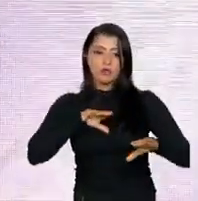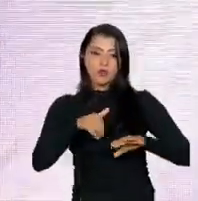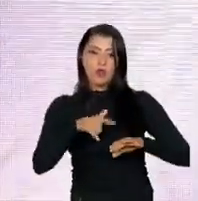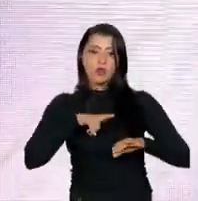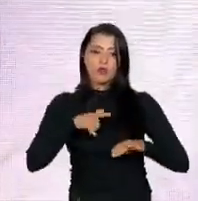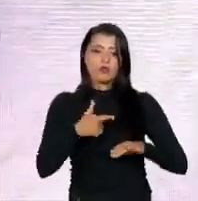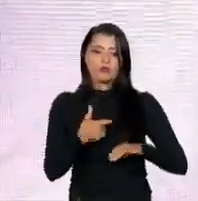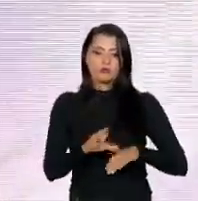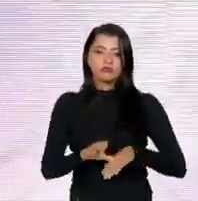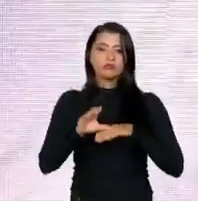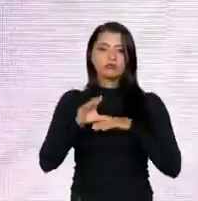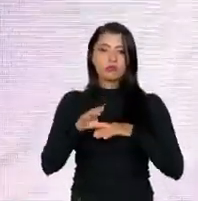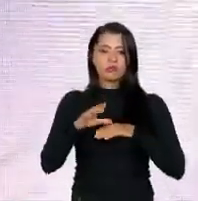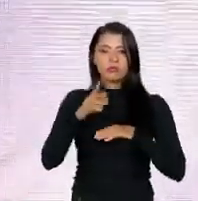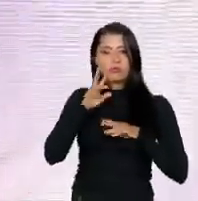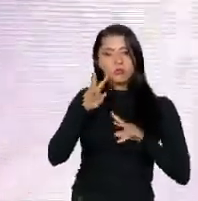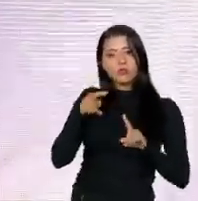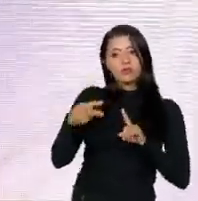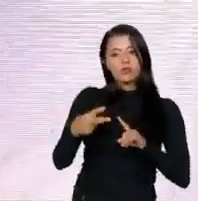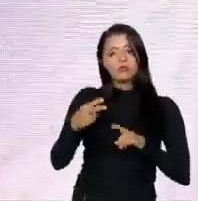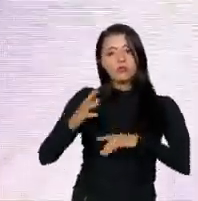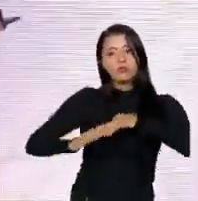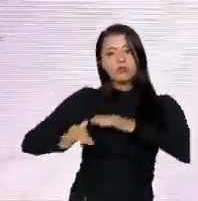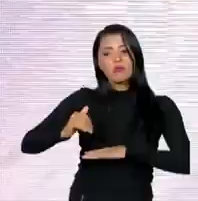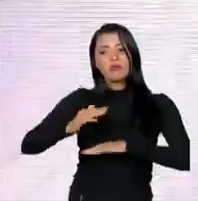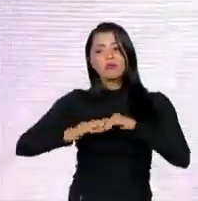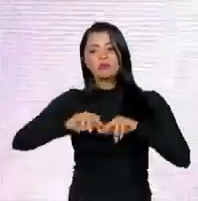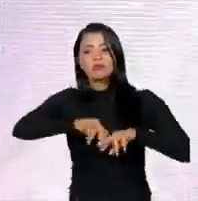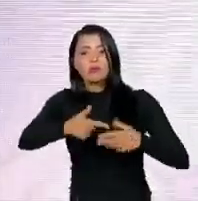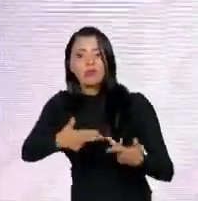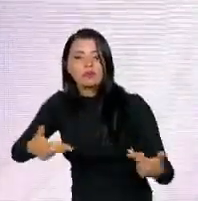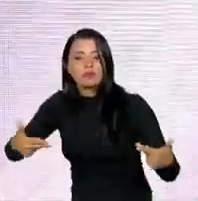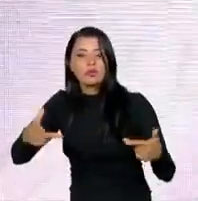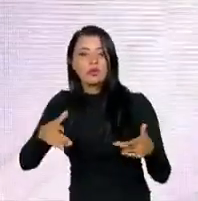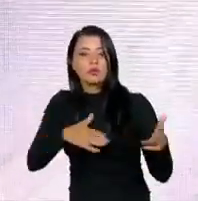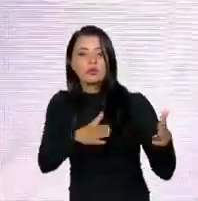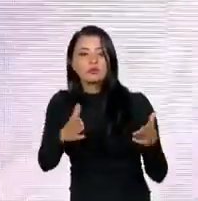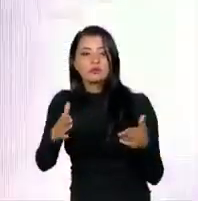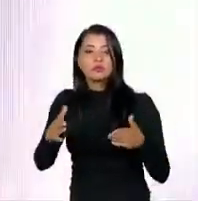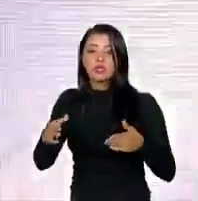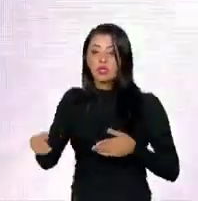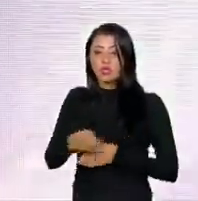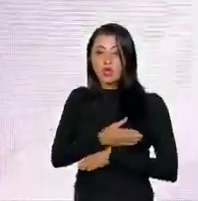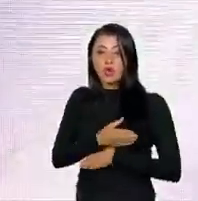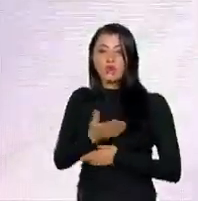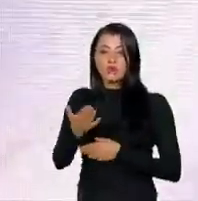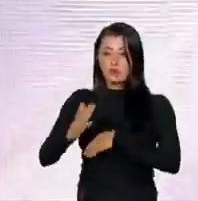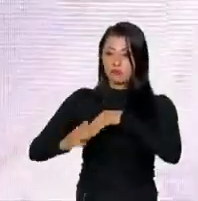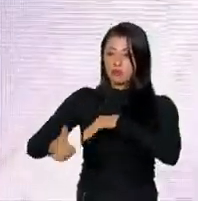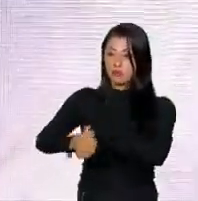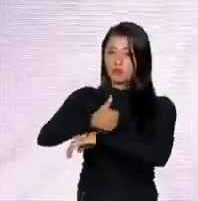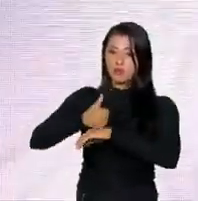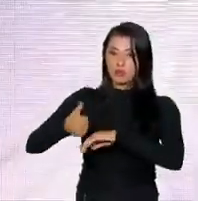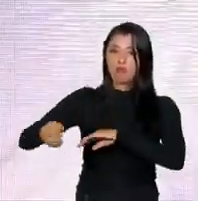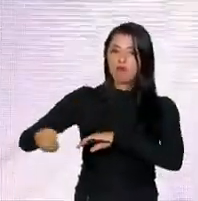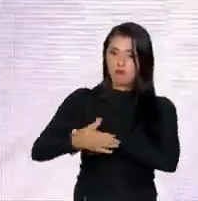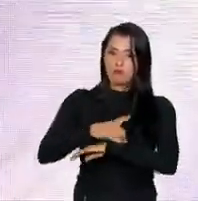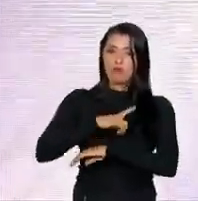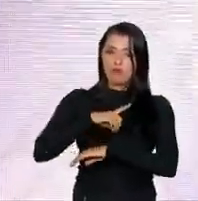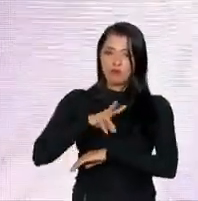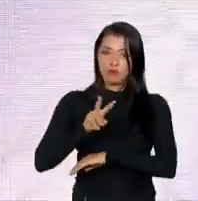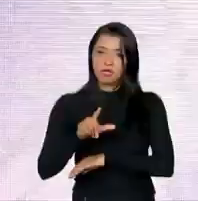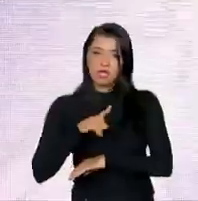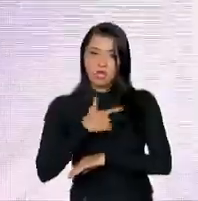do ponto de vista das profissões e dos caminhos absolutamente atualizada. Novas profissões vão surgir e